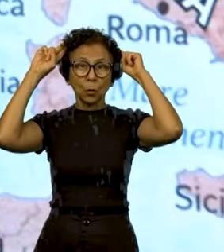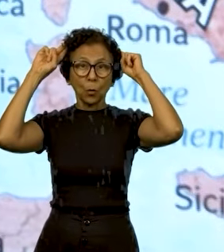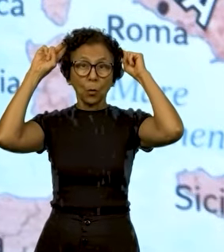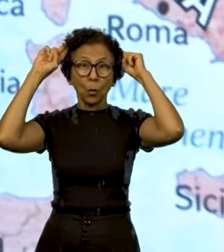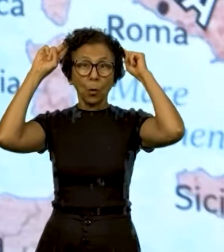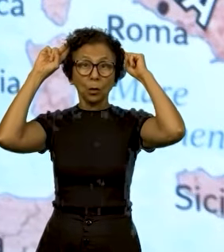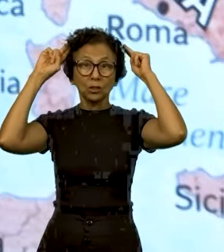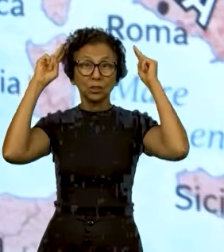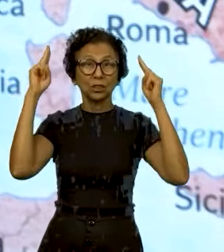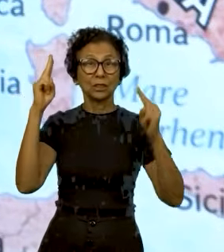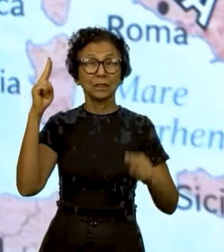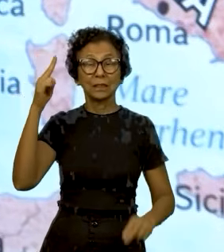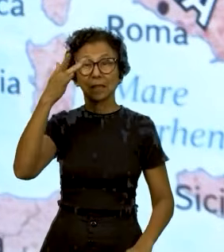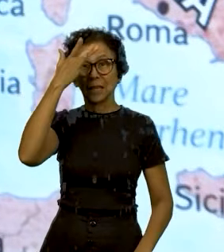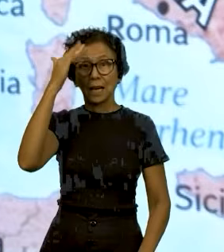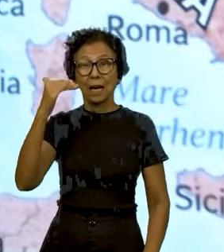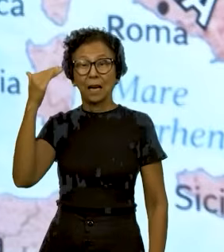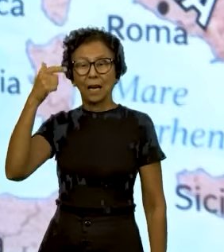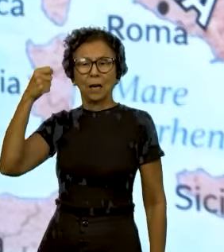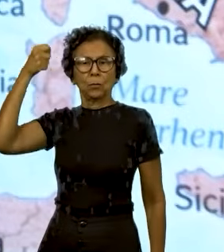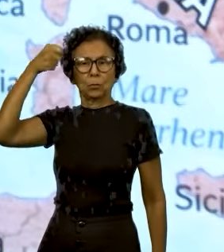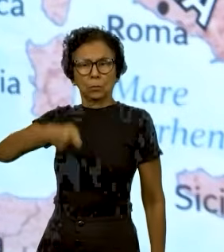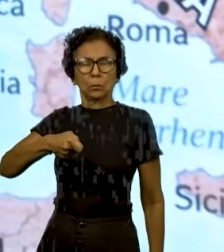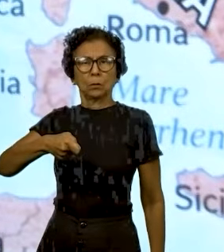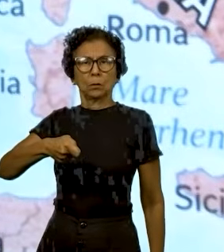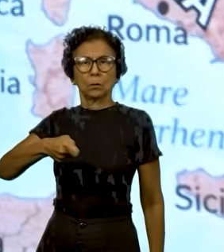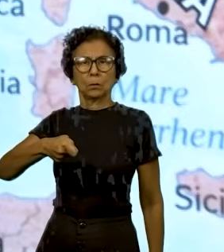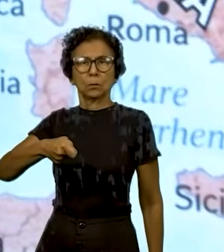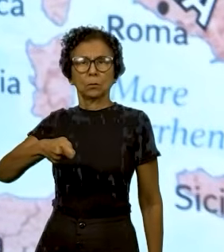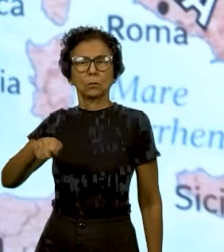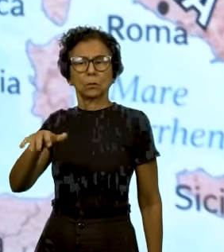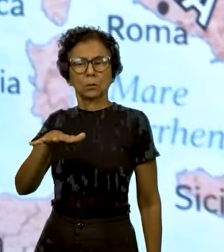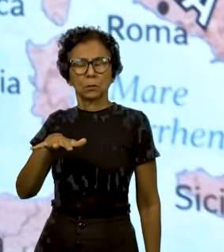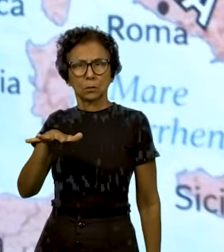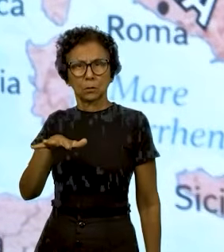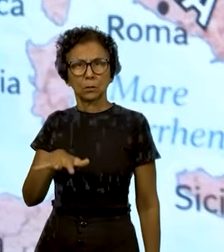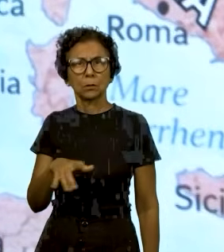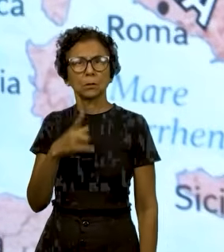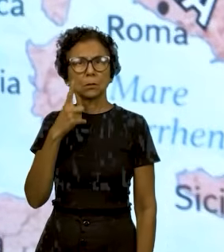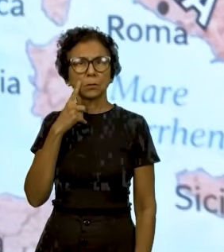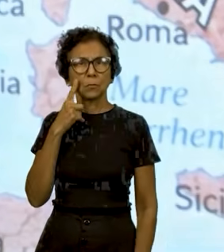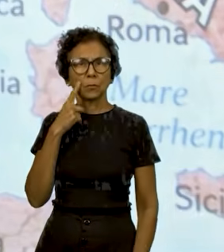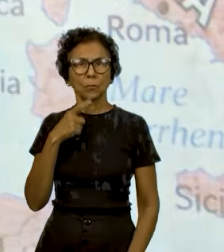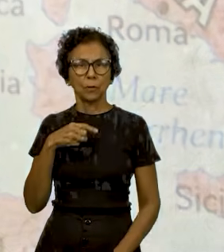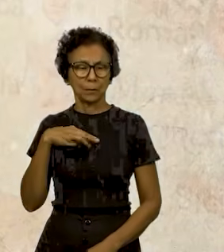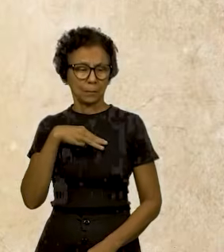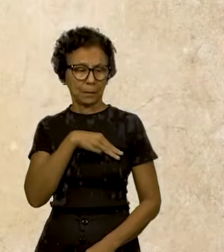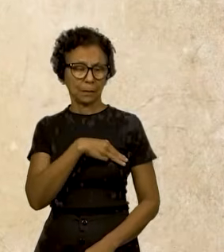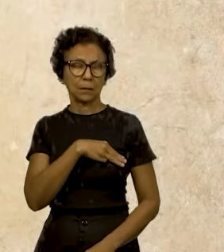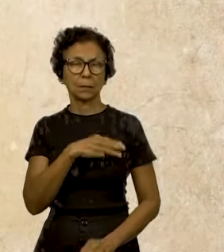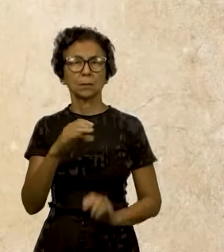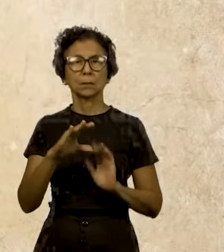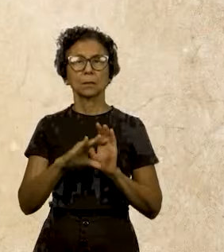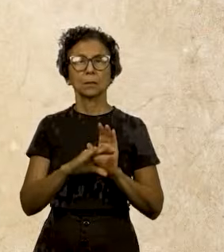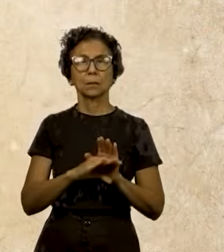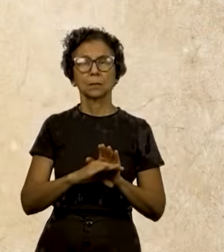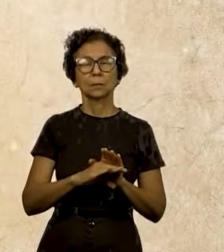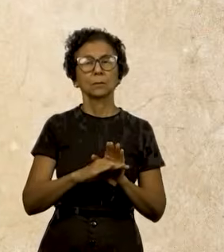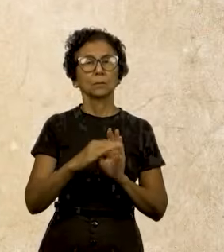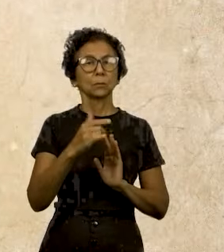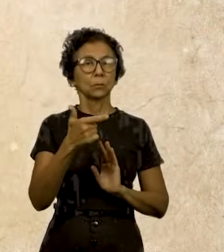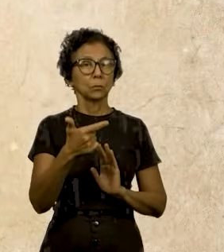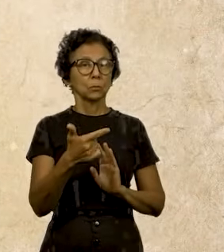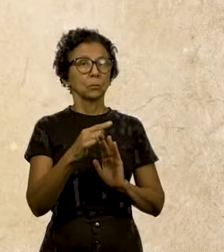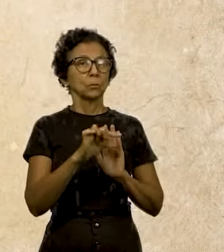como uma autoridade sobre aquela região. Então nós vamos ao texto bíblico que está lá em Mateus, no